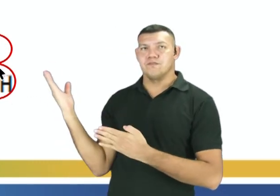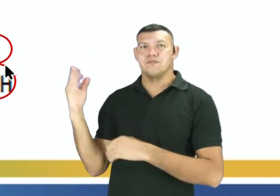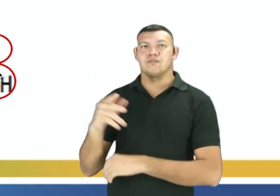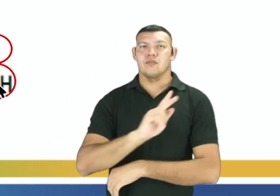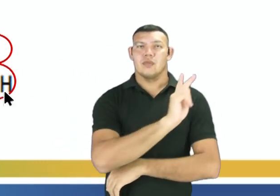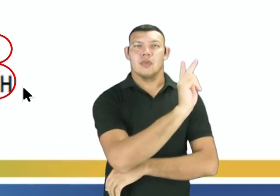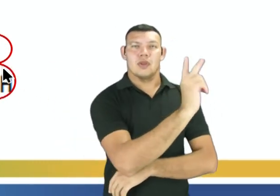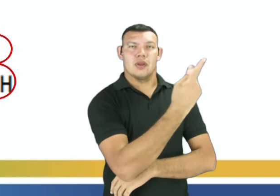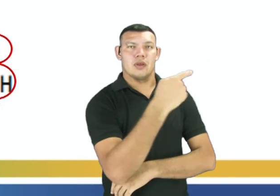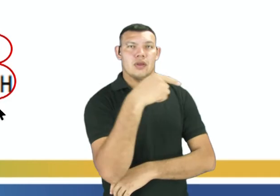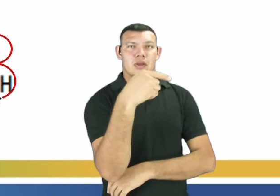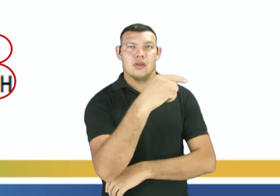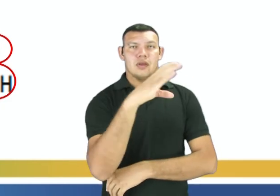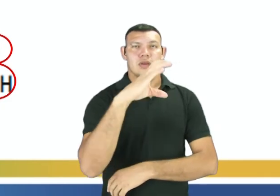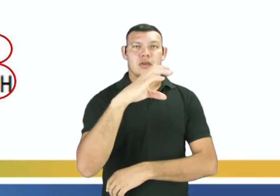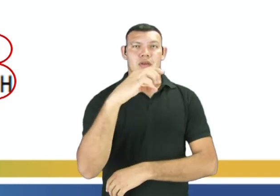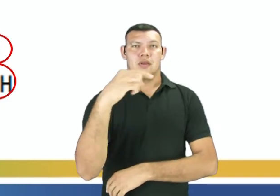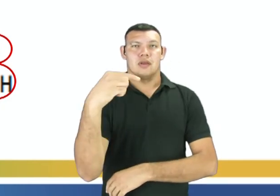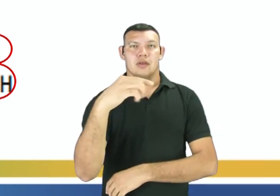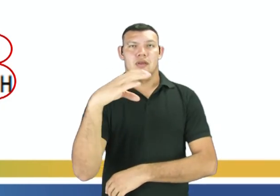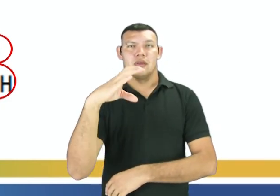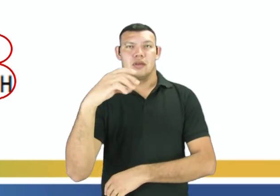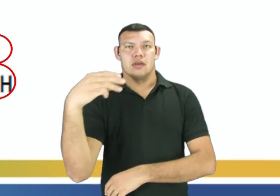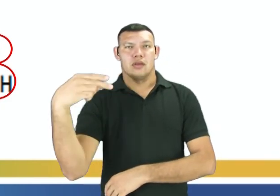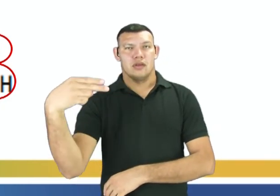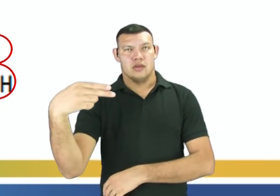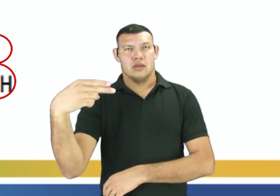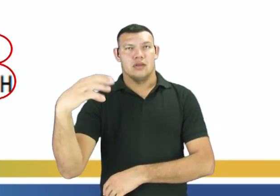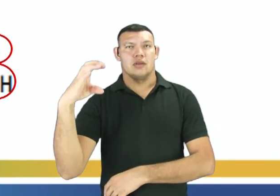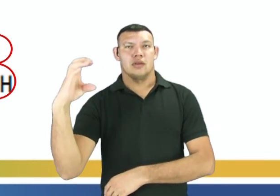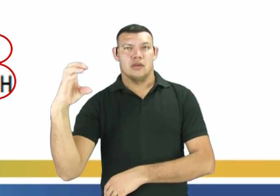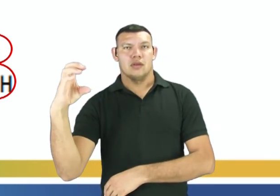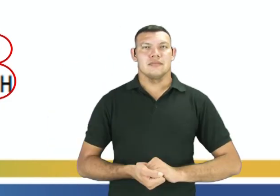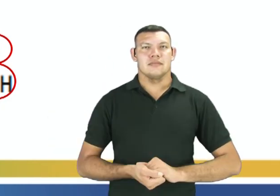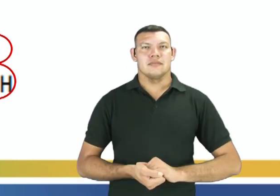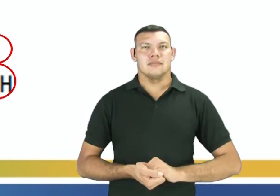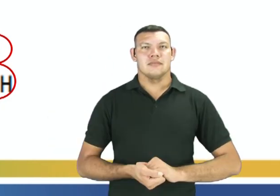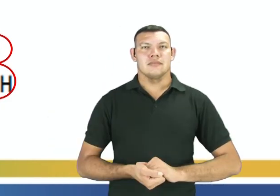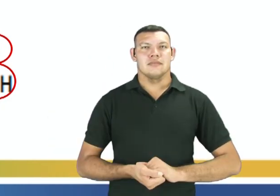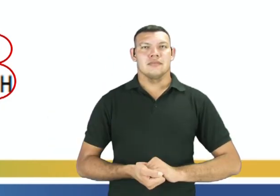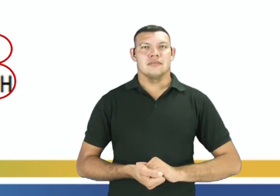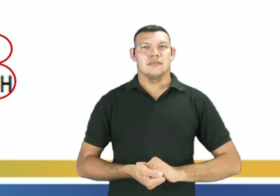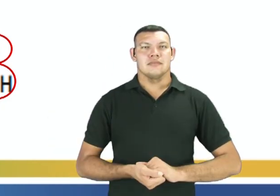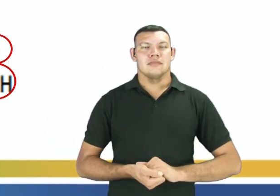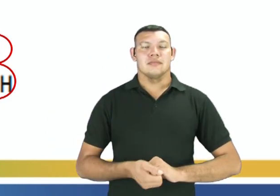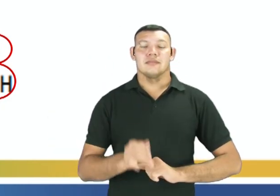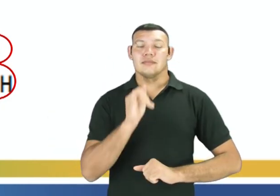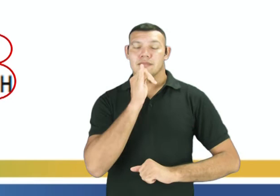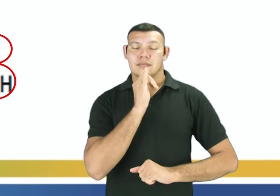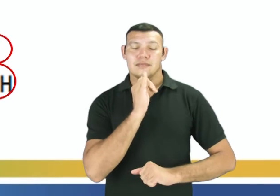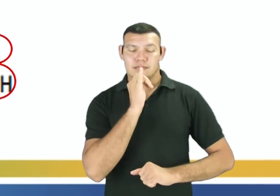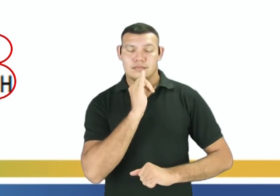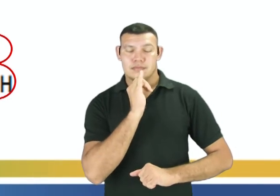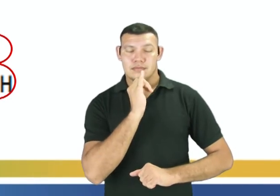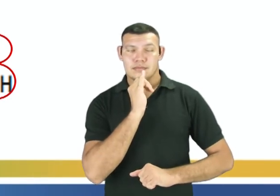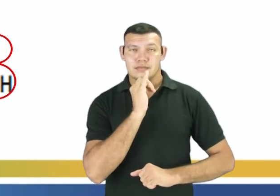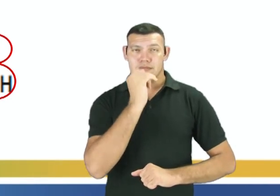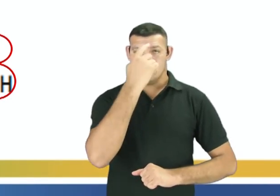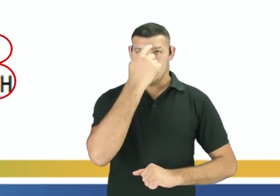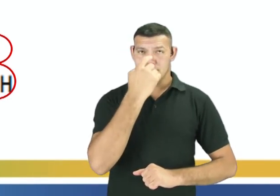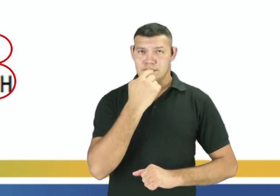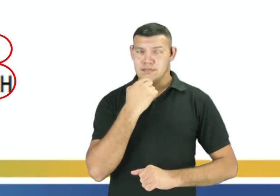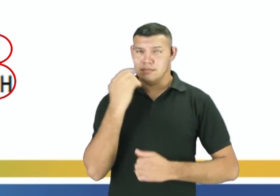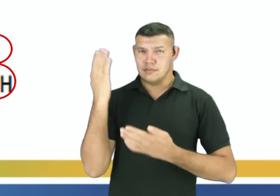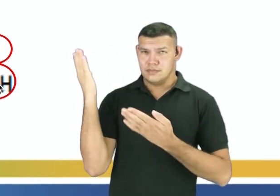O, e uma hidroxila ligada a ela, e outra parte apolar. Como exemplo dessa cadeia orgânica